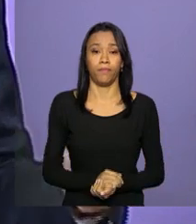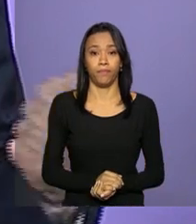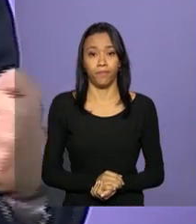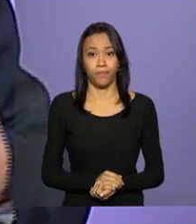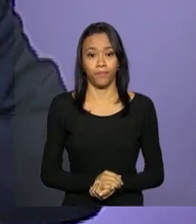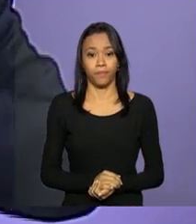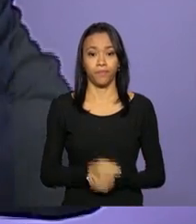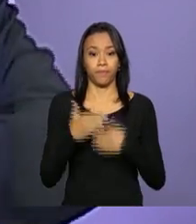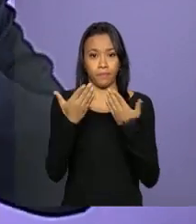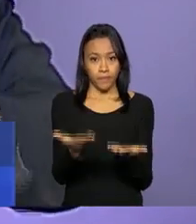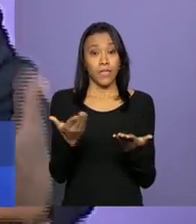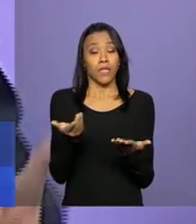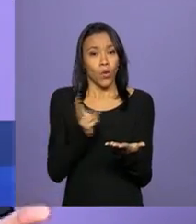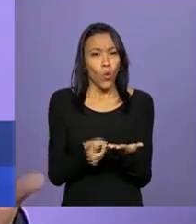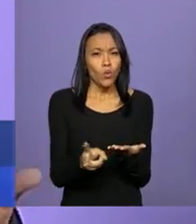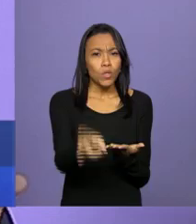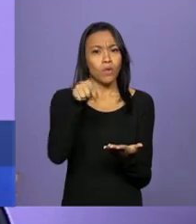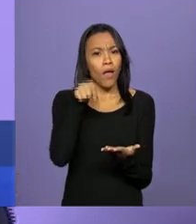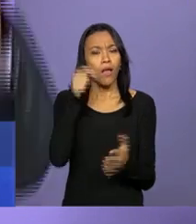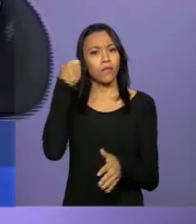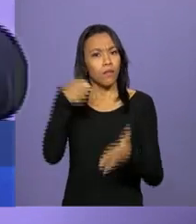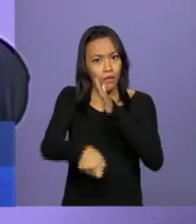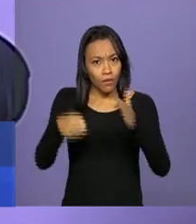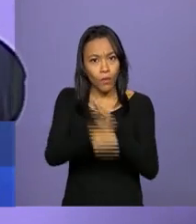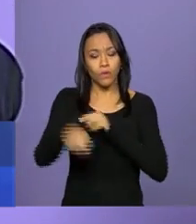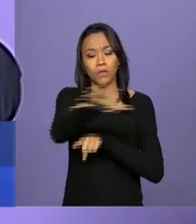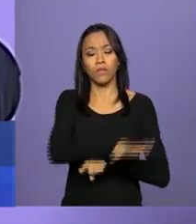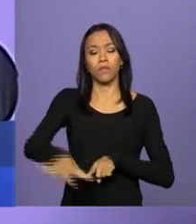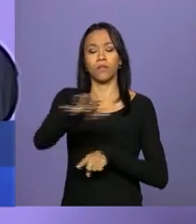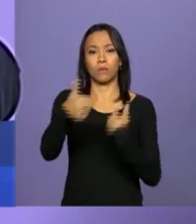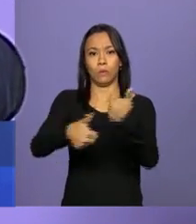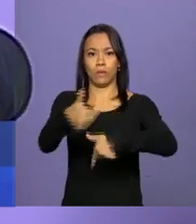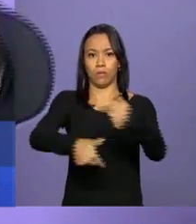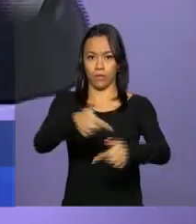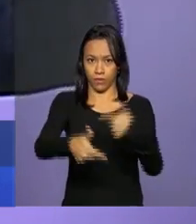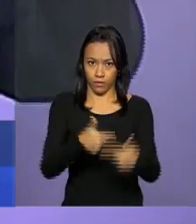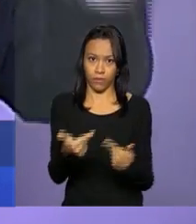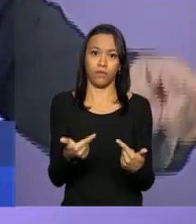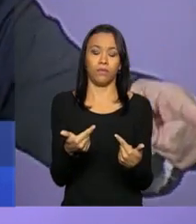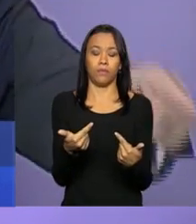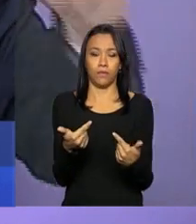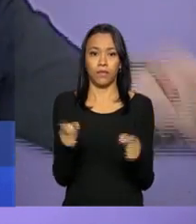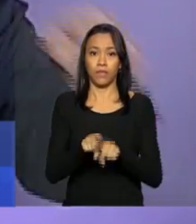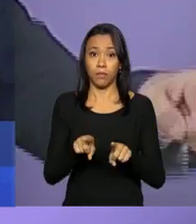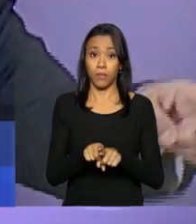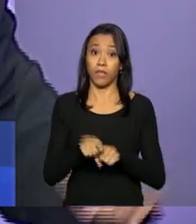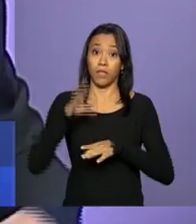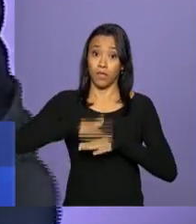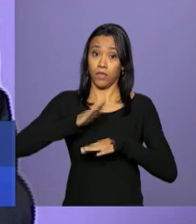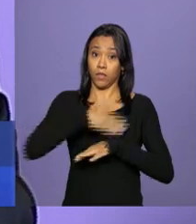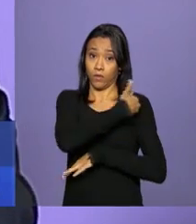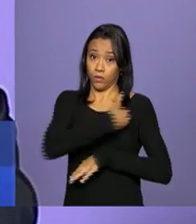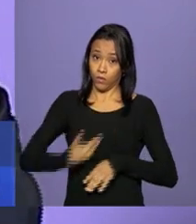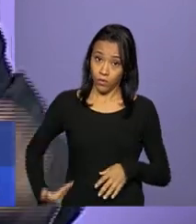trabalhista dar continuidade a Esta luta no mundo do trabalho no acolhimento que o estado deve